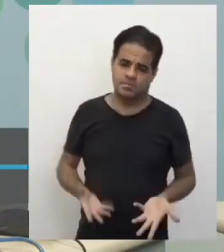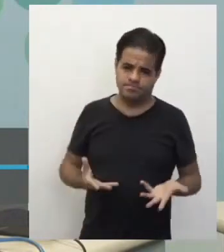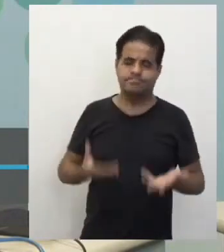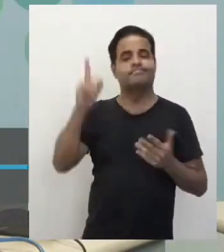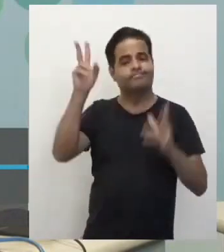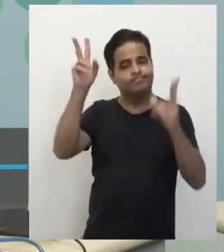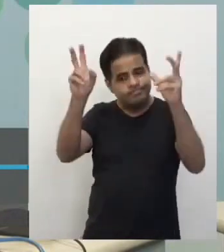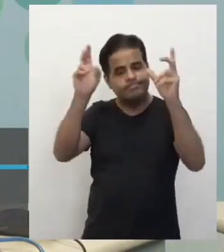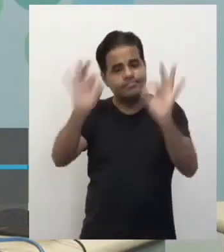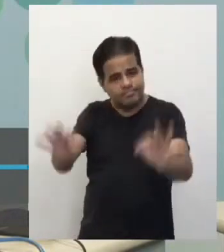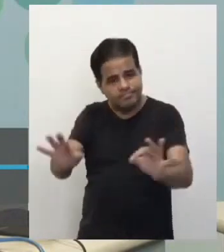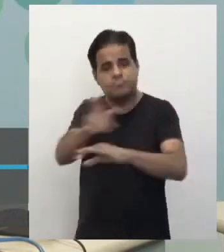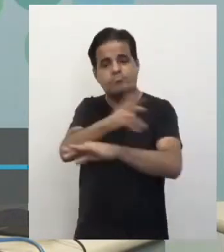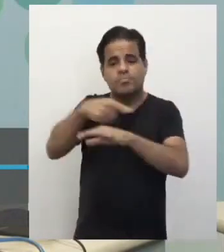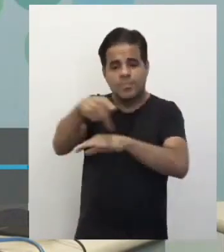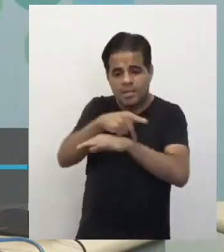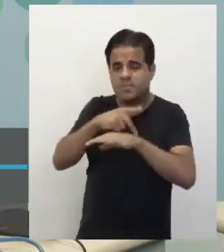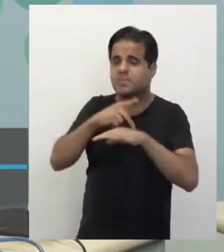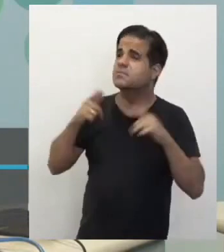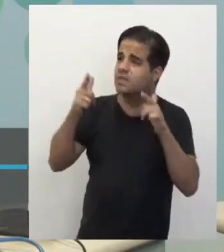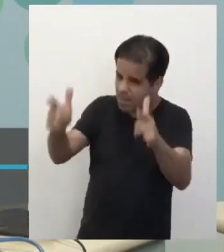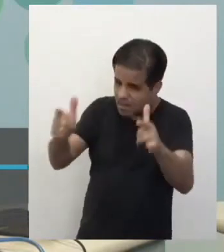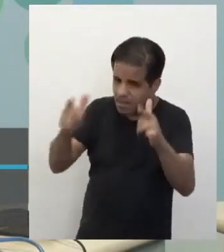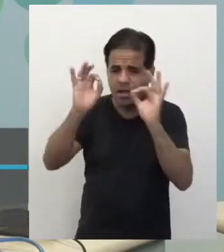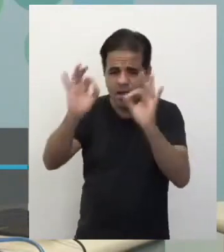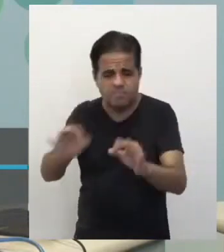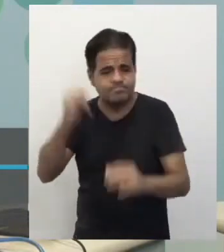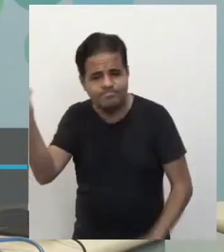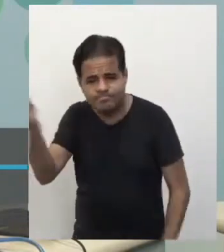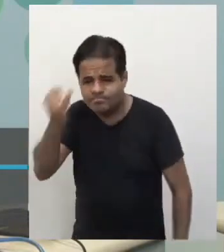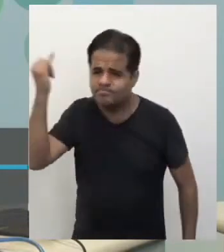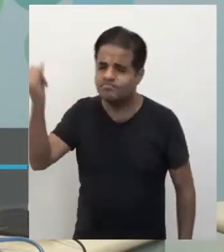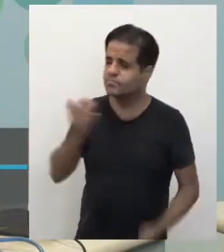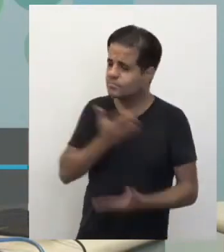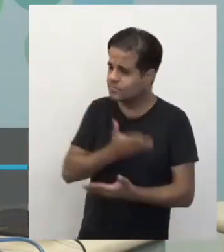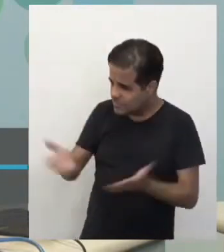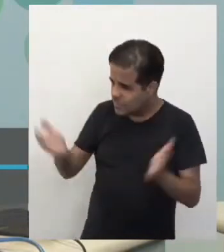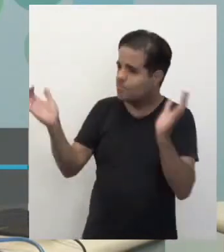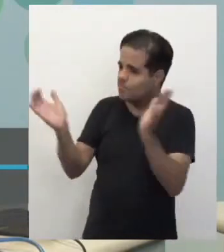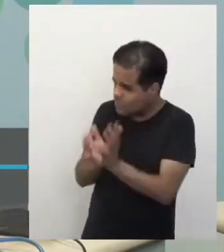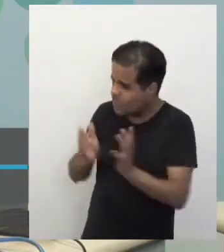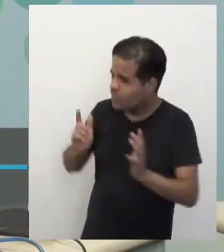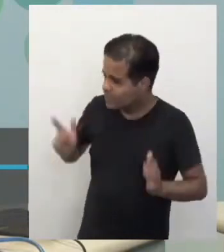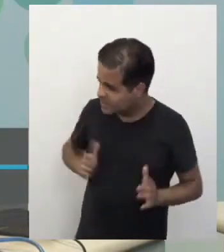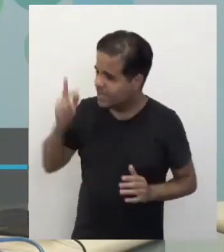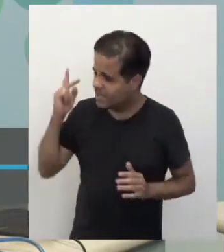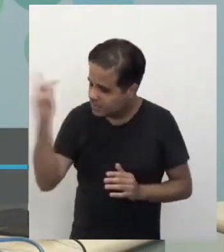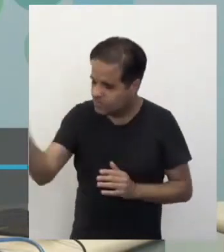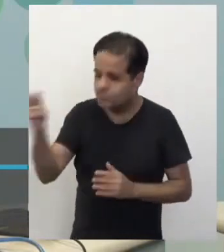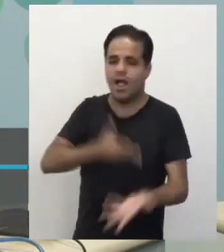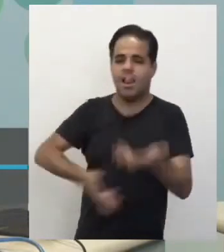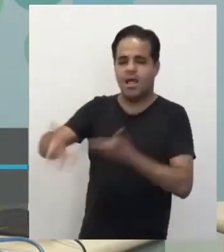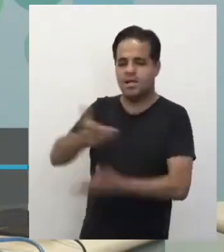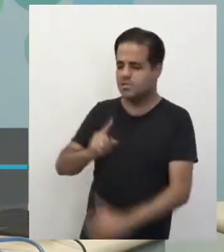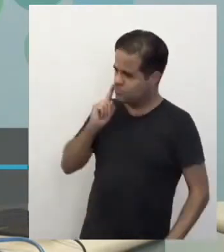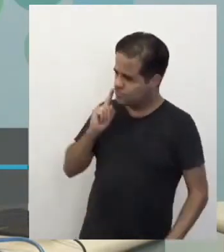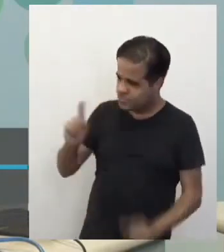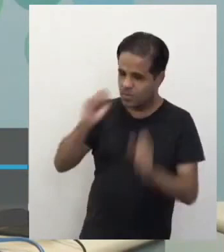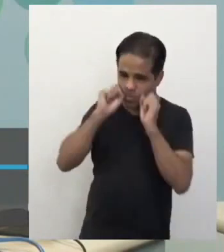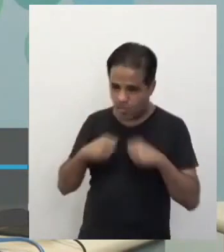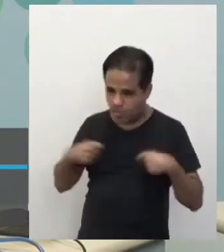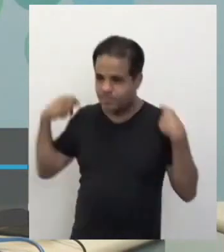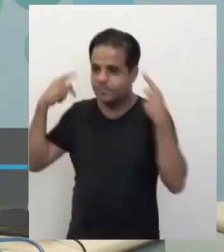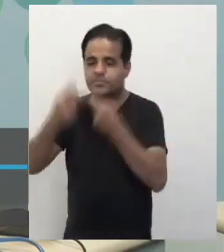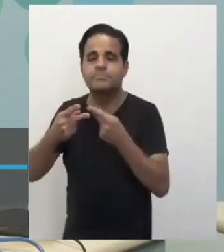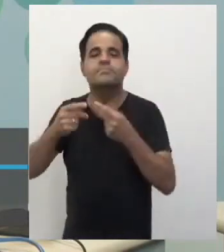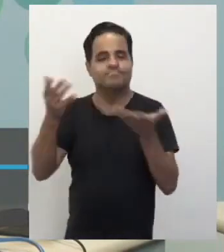questão do patrimônio, ela é essencial para que o povo tenha a sua relação, o seu reconhecimento